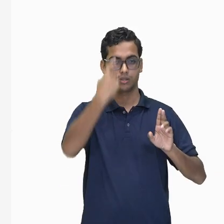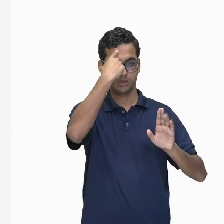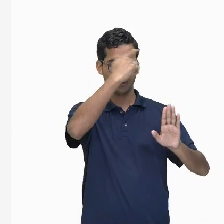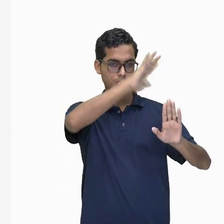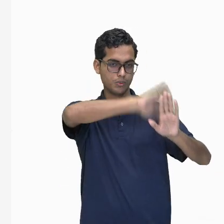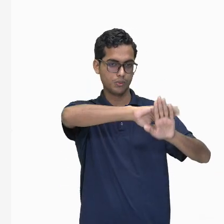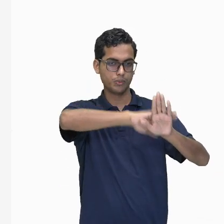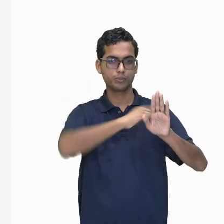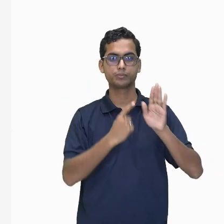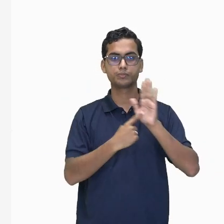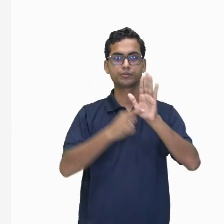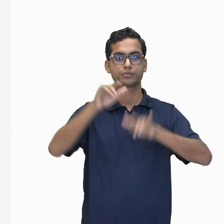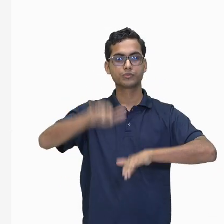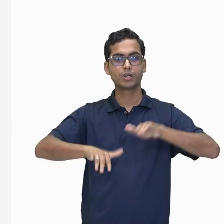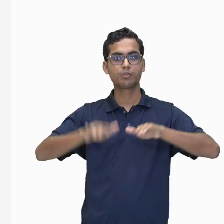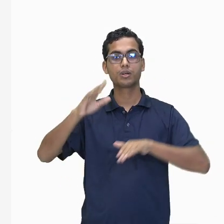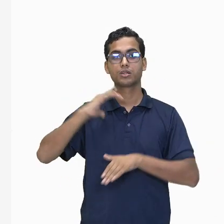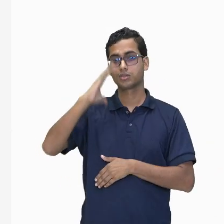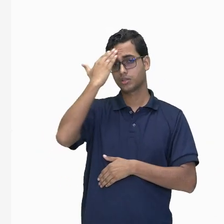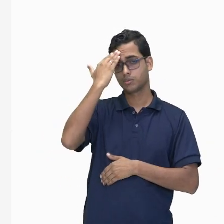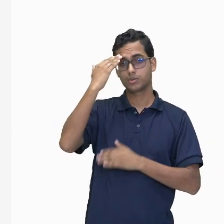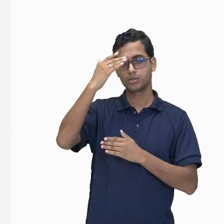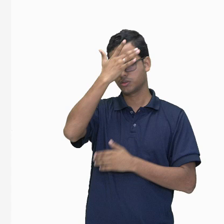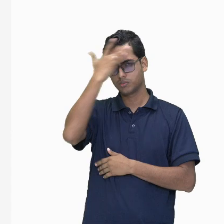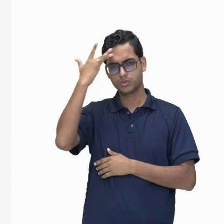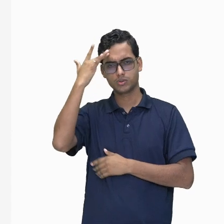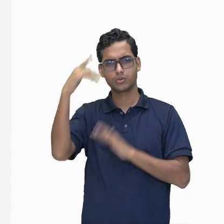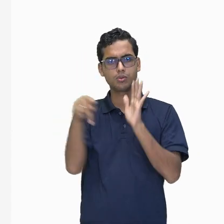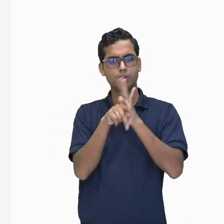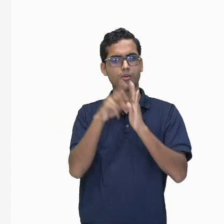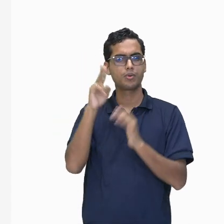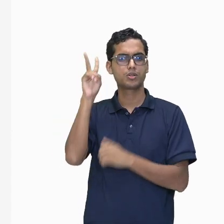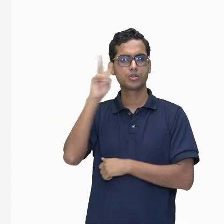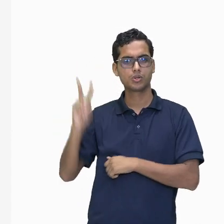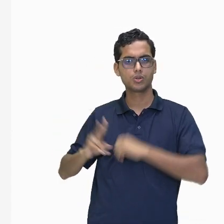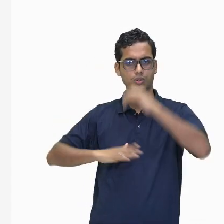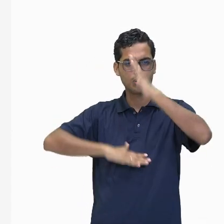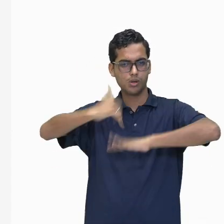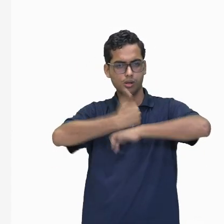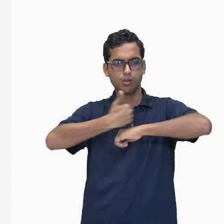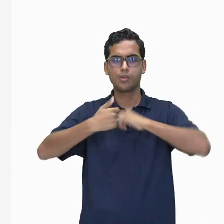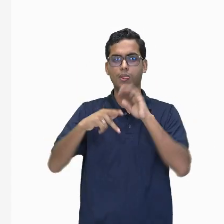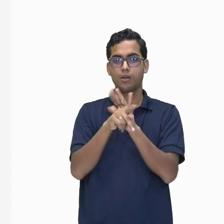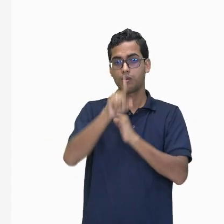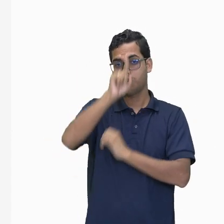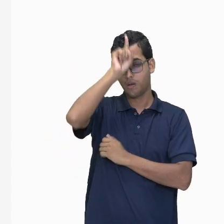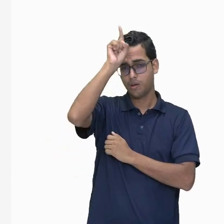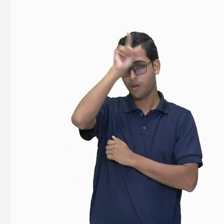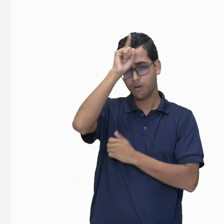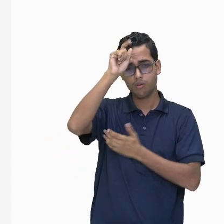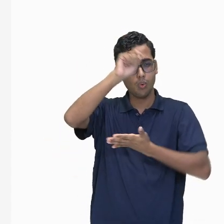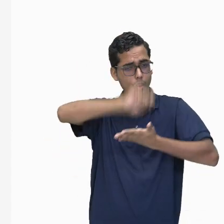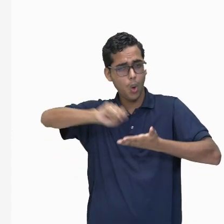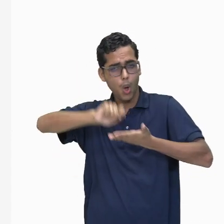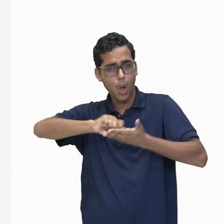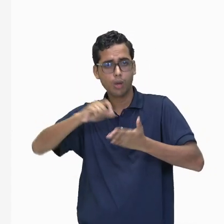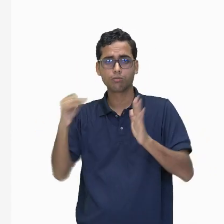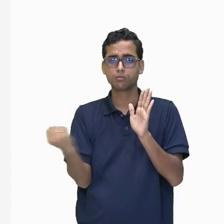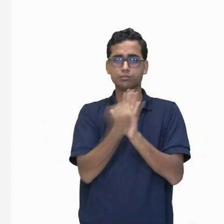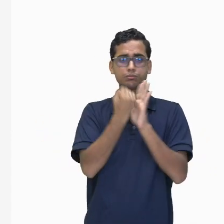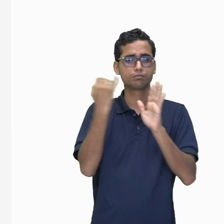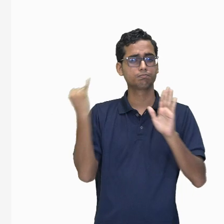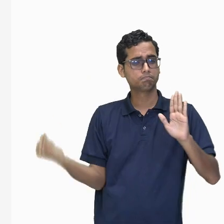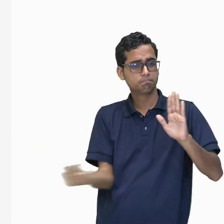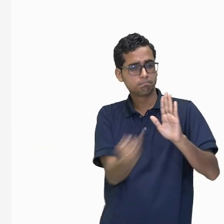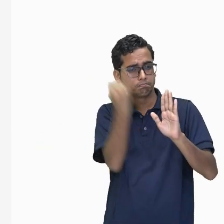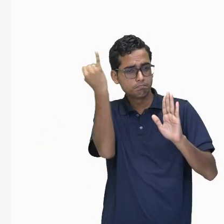a determinados eventos. Por exemplo, a invenção da escrita foi um marco importante para